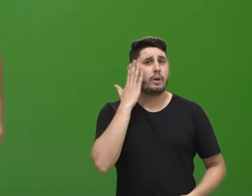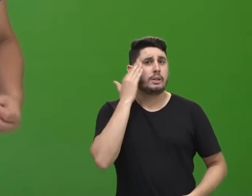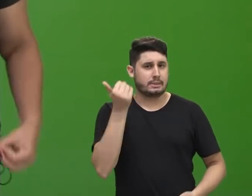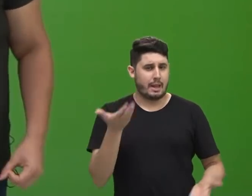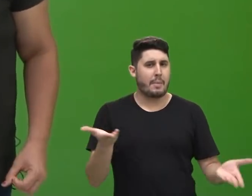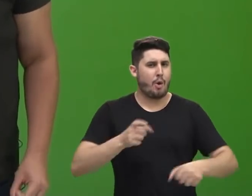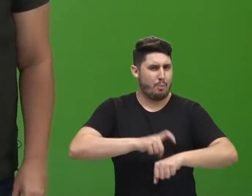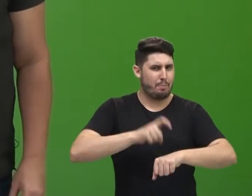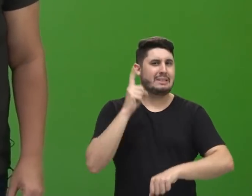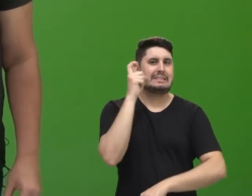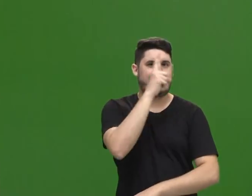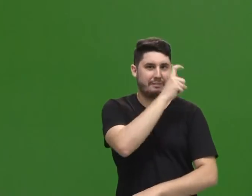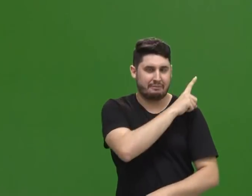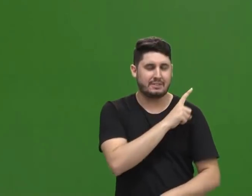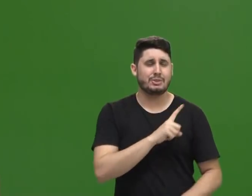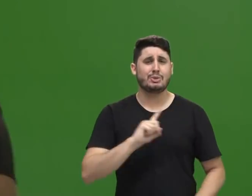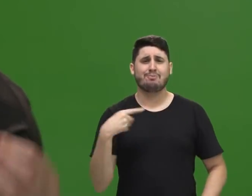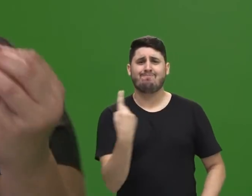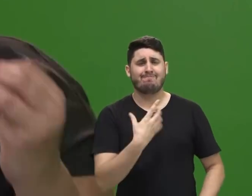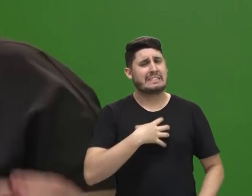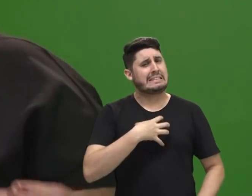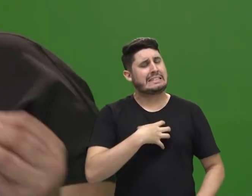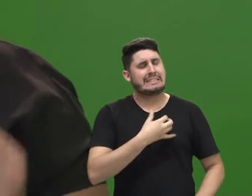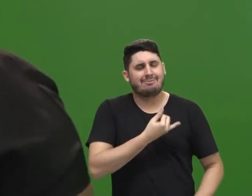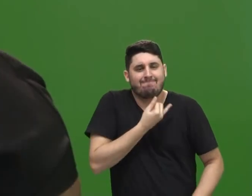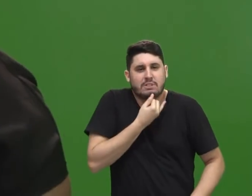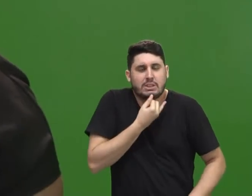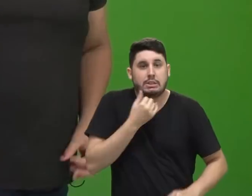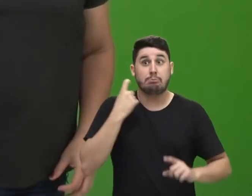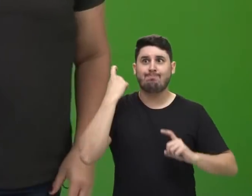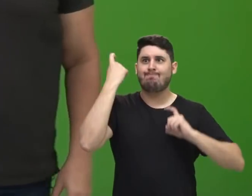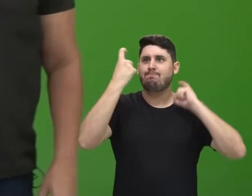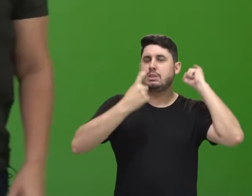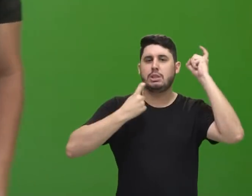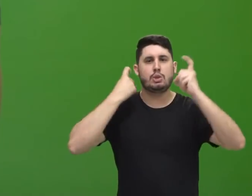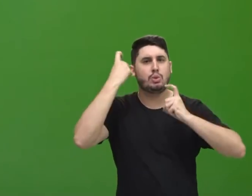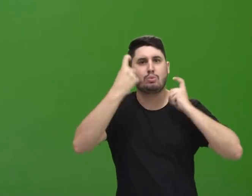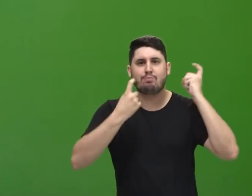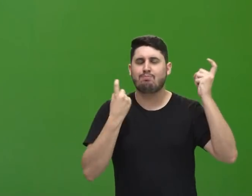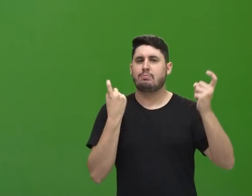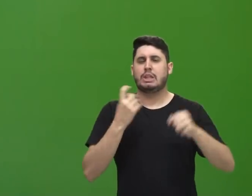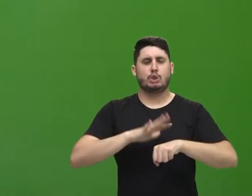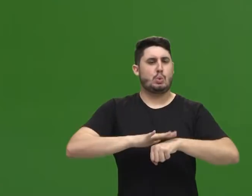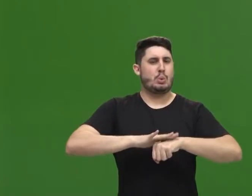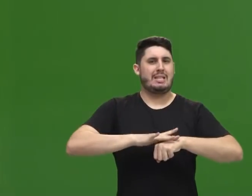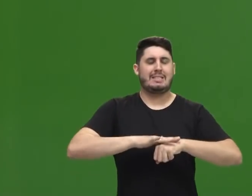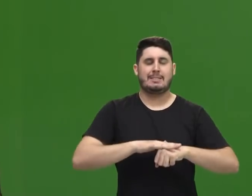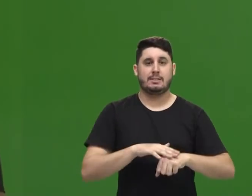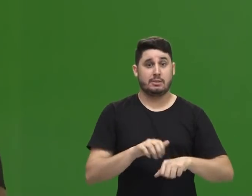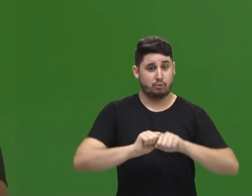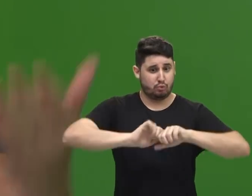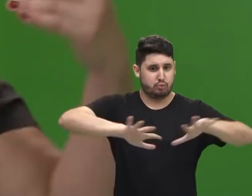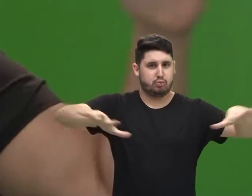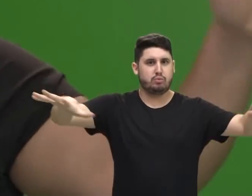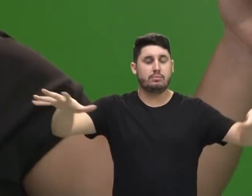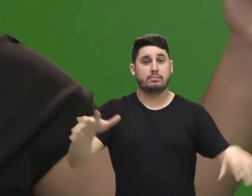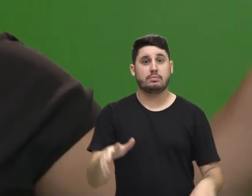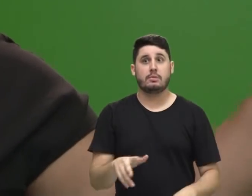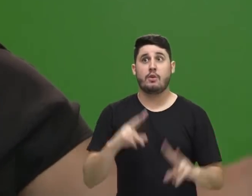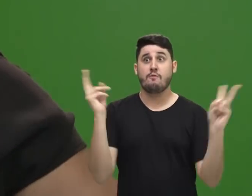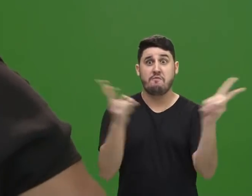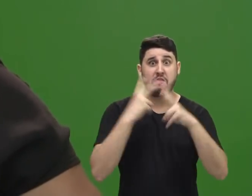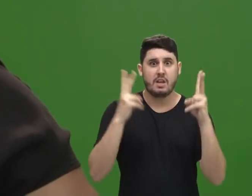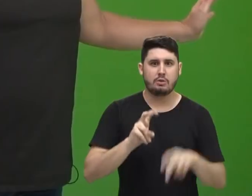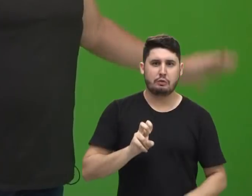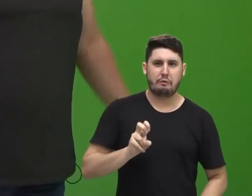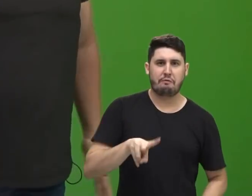Sabemos do momento que nos cerca. Passamos um triste momento. Preocupação, doença e peste. O vírus que